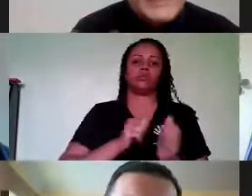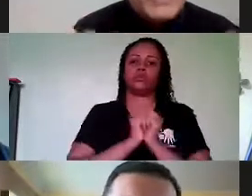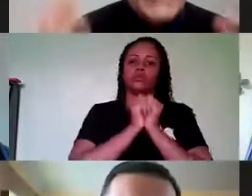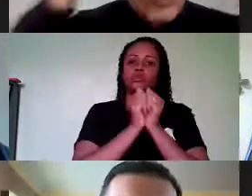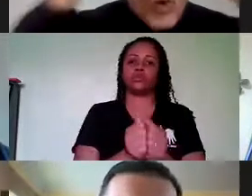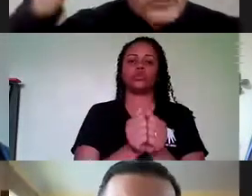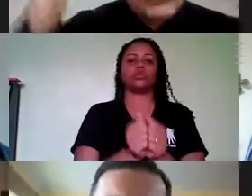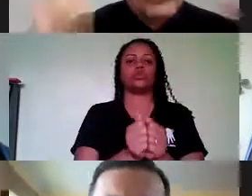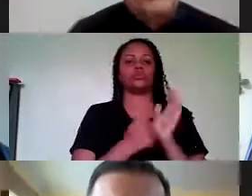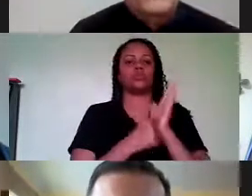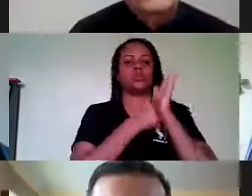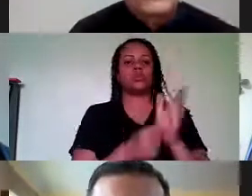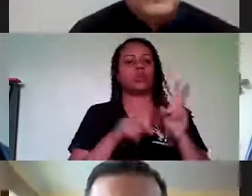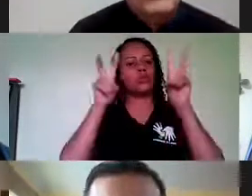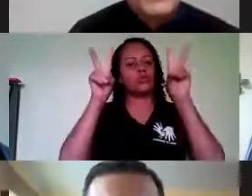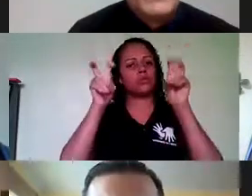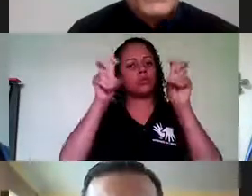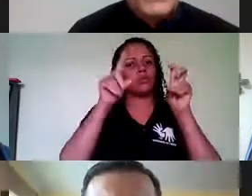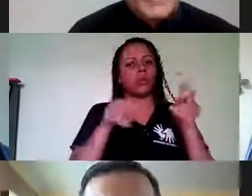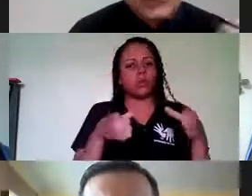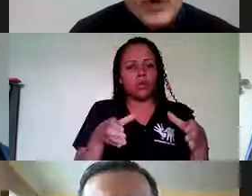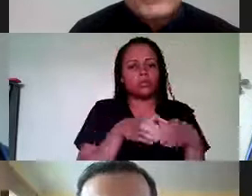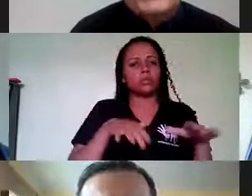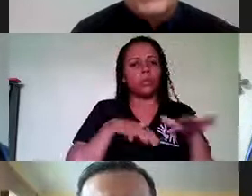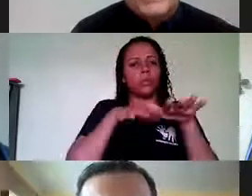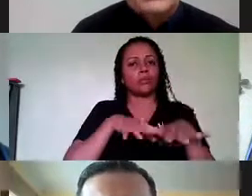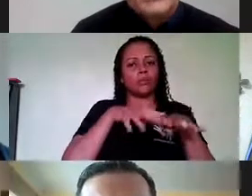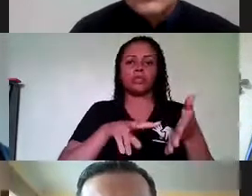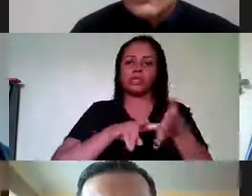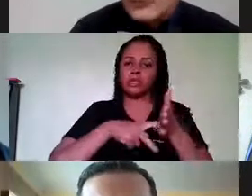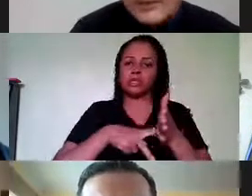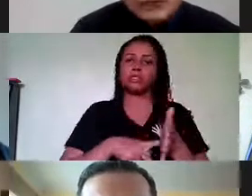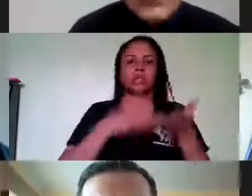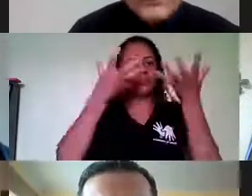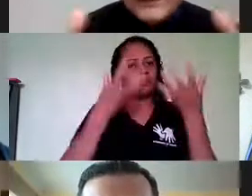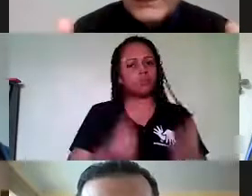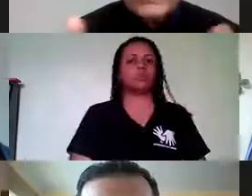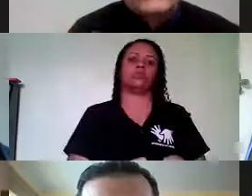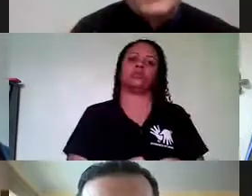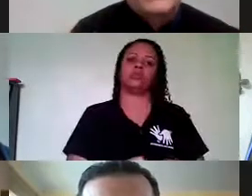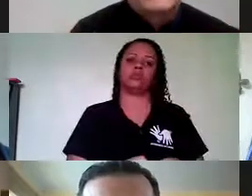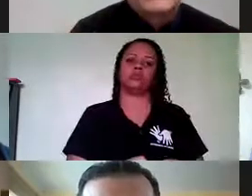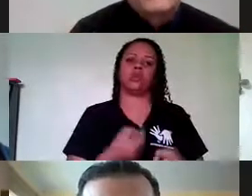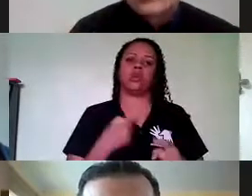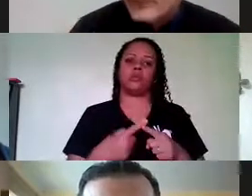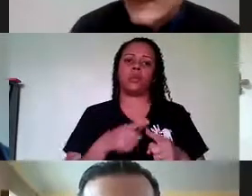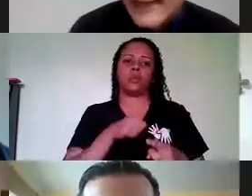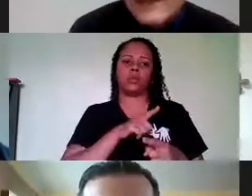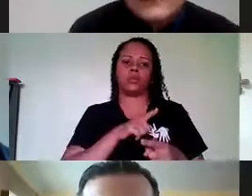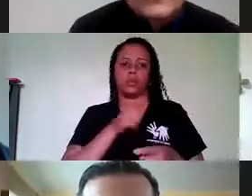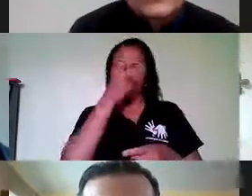um tema que a cúpula do movimento sindical, né, assuma de verdade. Nós temos pessoas aqui na sala,